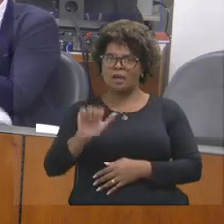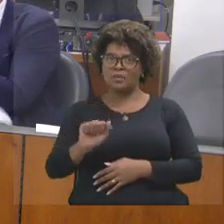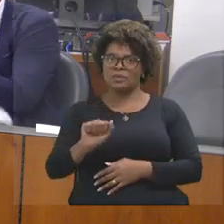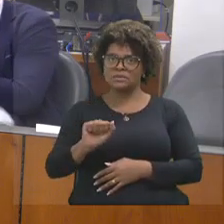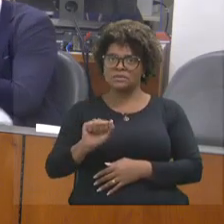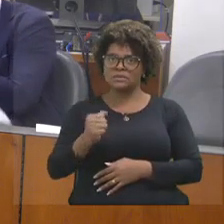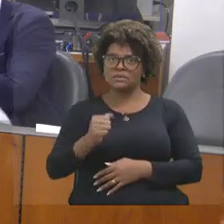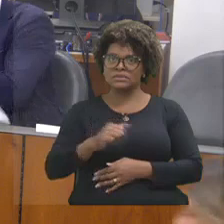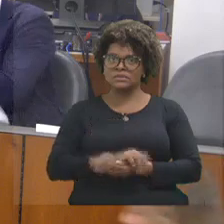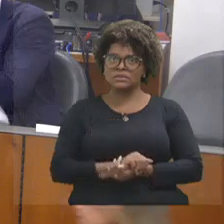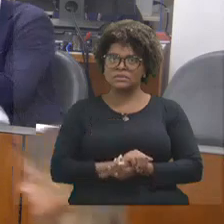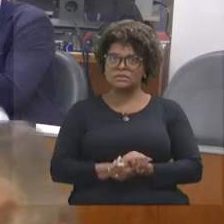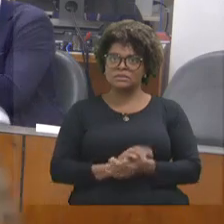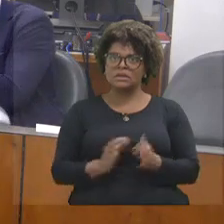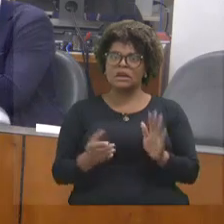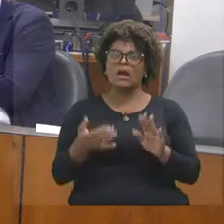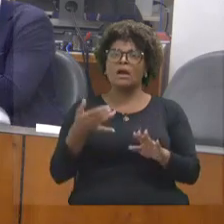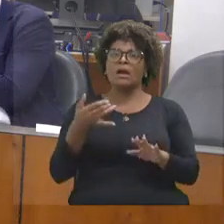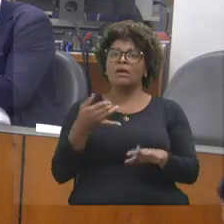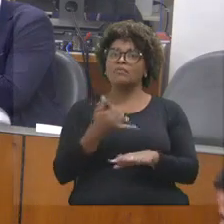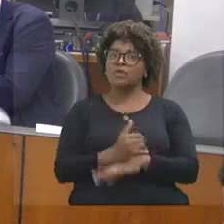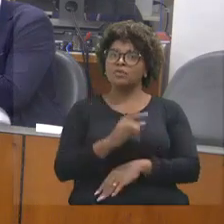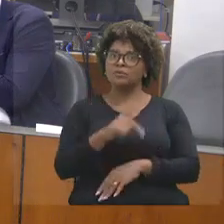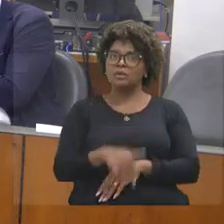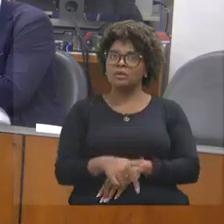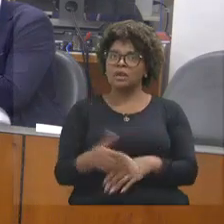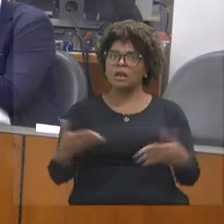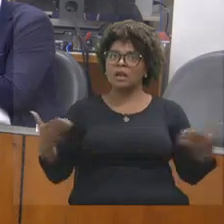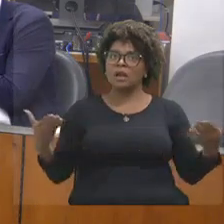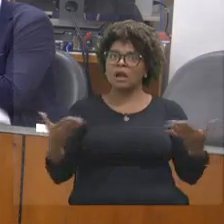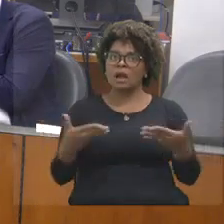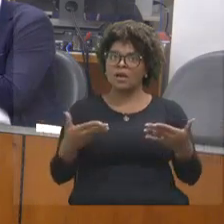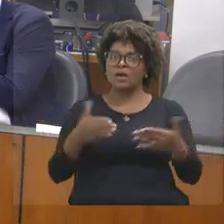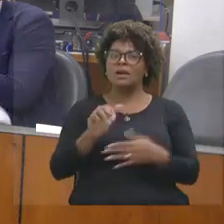na sua ausência com a palavra André de Jesus alô